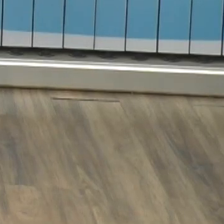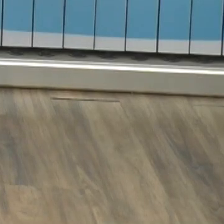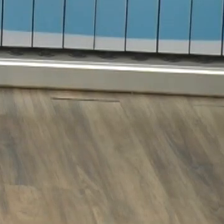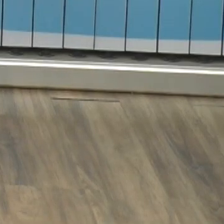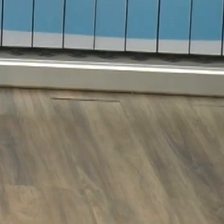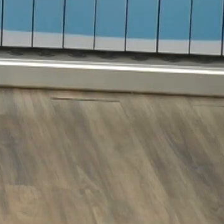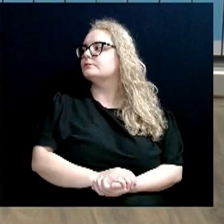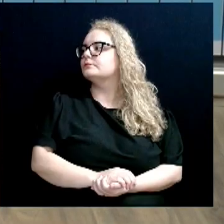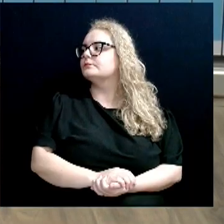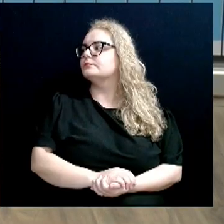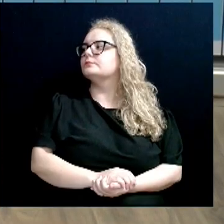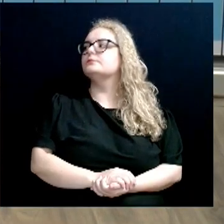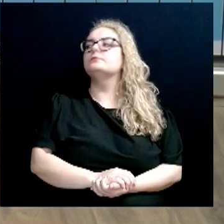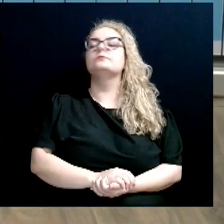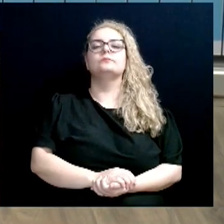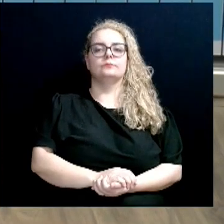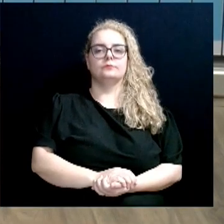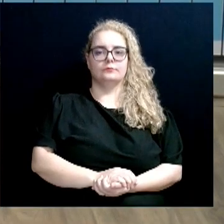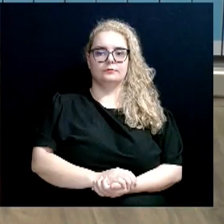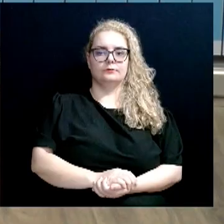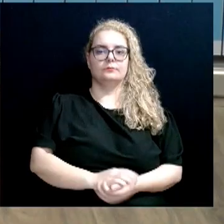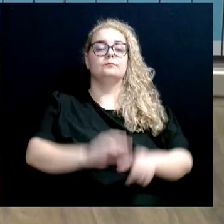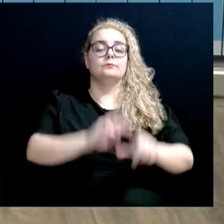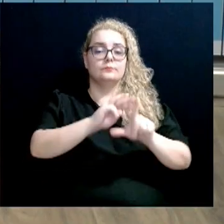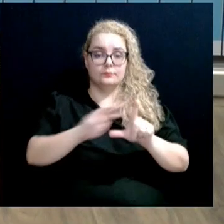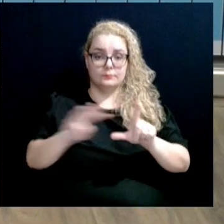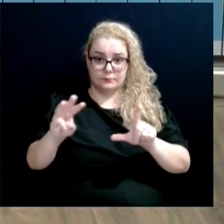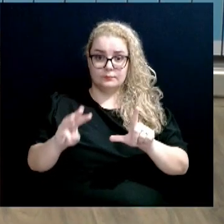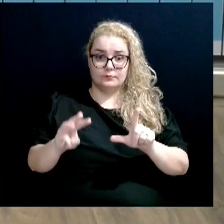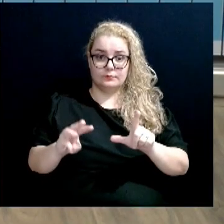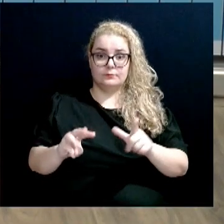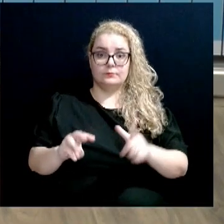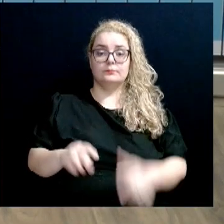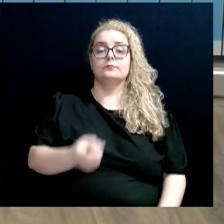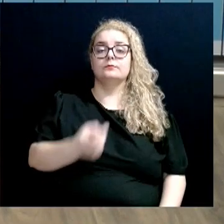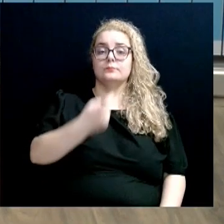E o site para inscrições, anote aí, é o